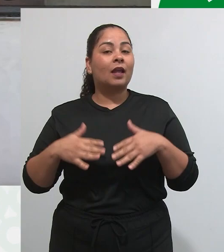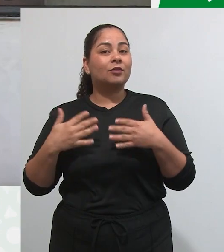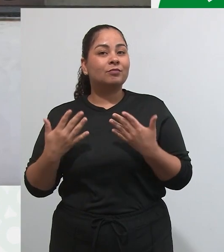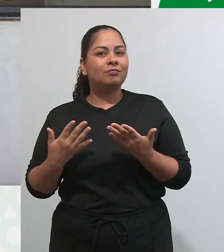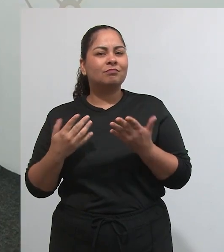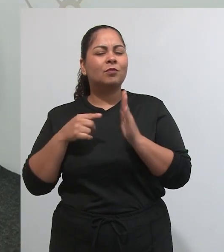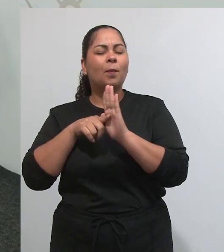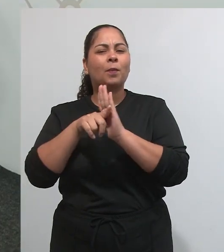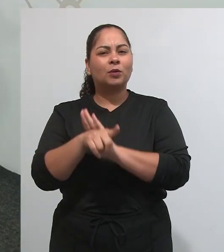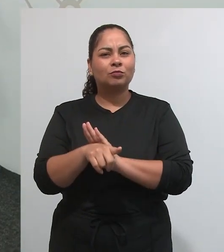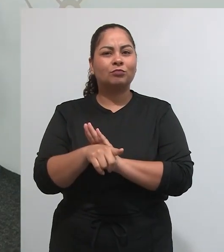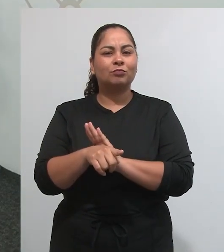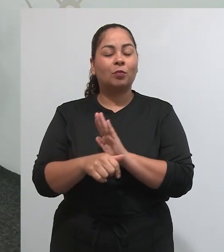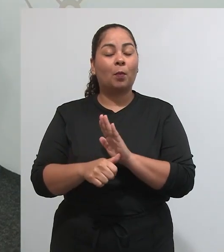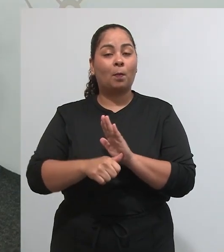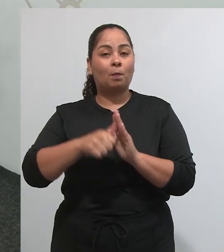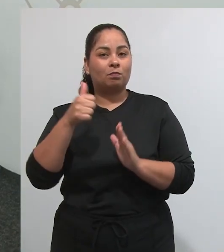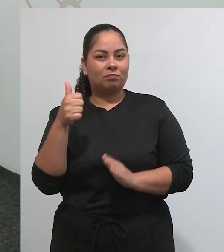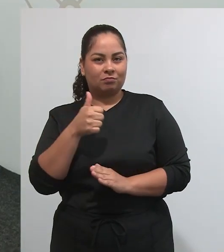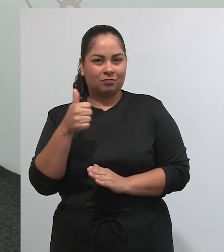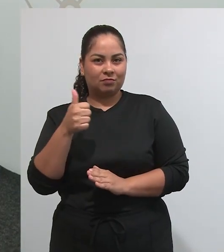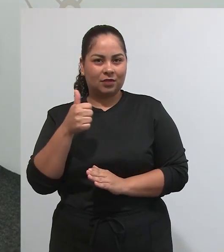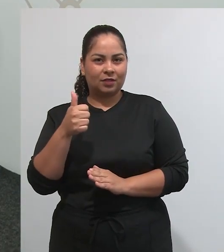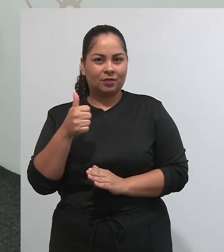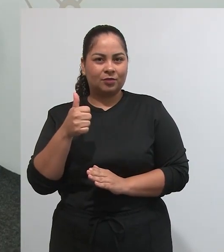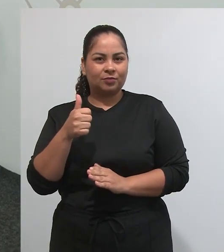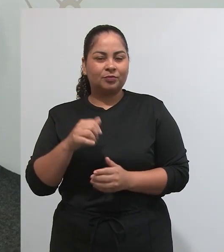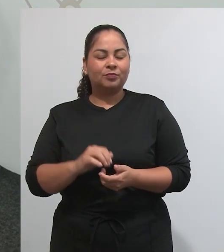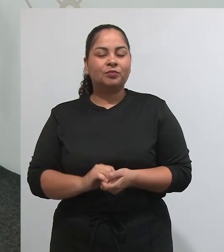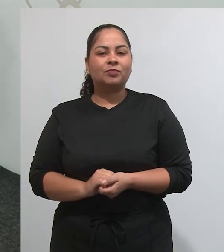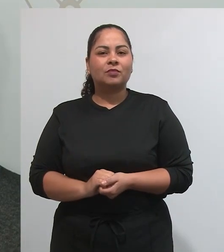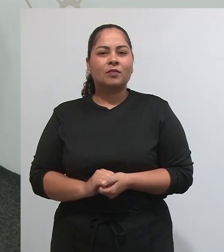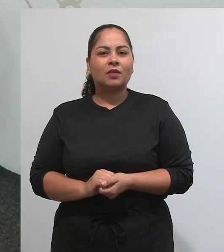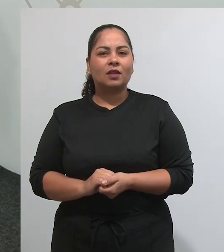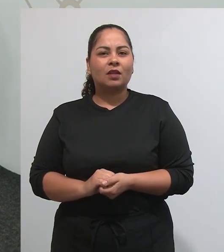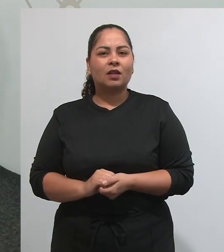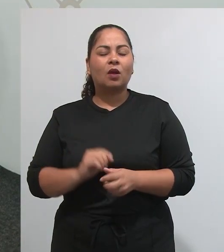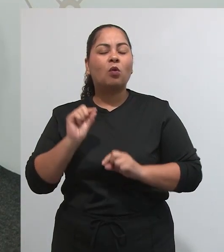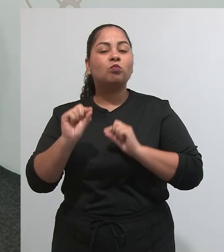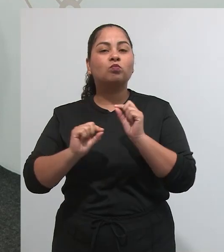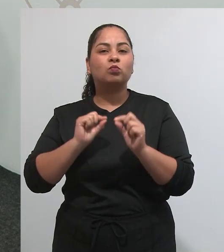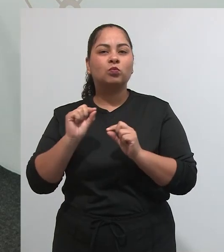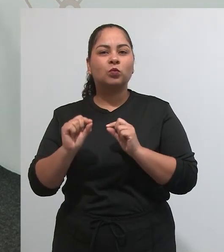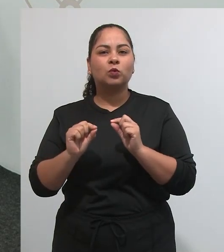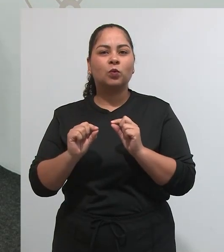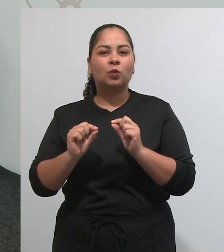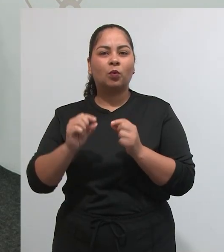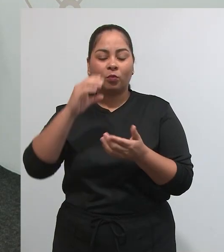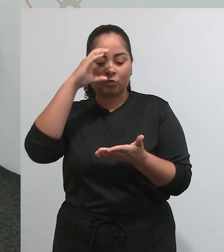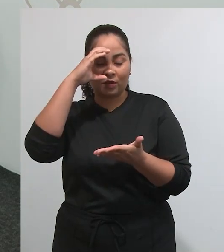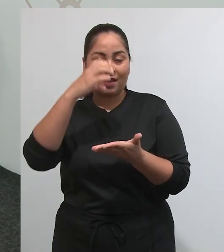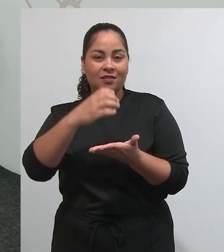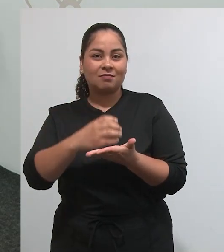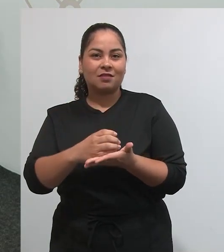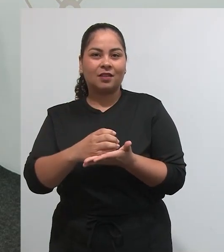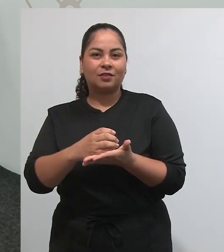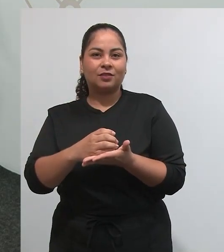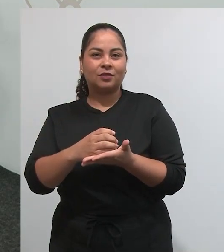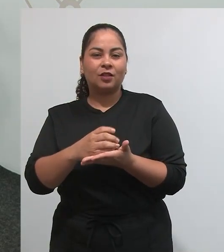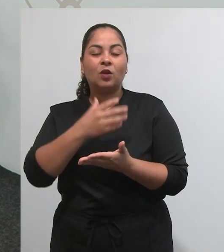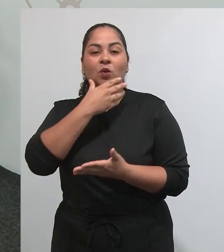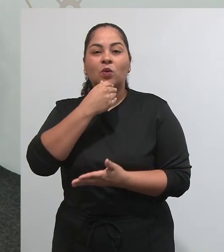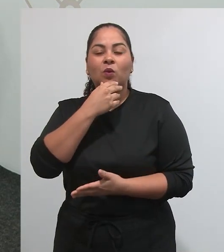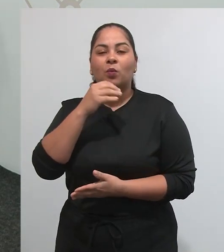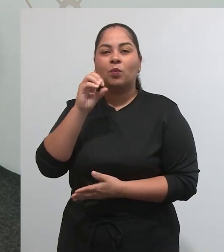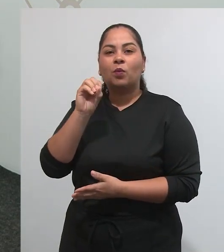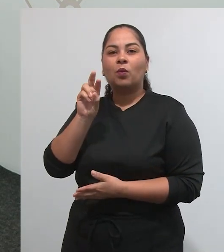perguntas, Mari. Primeiro eu quero saber um pouquinho mais aí da tese do Odirley, né, que eu já tenho informações aqui meteorológicas,